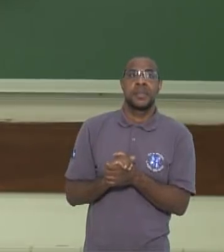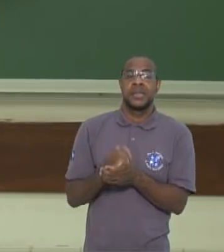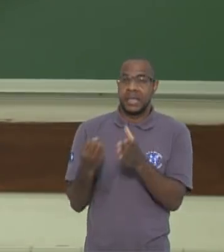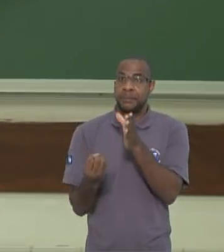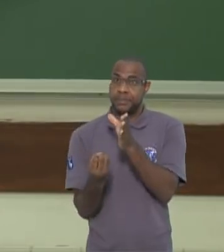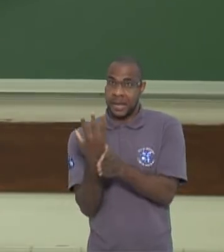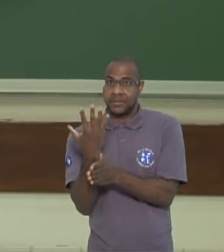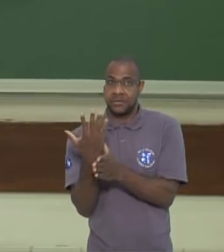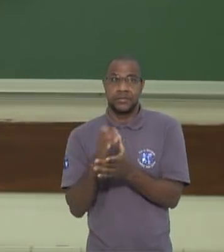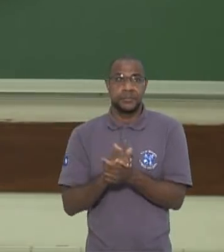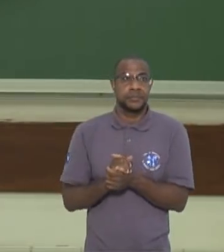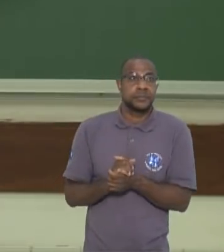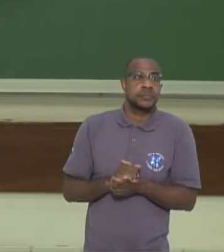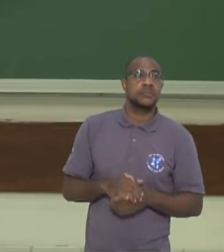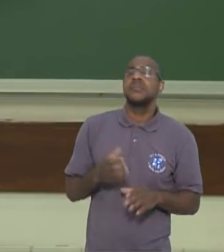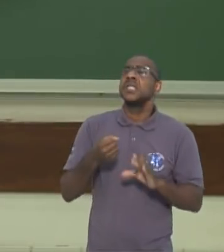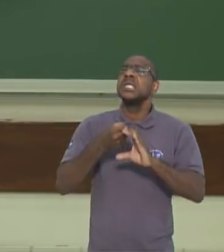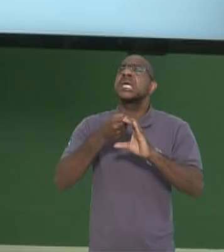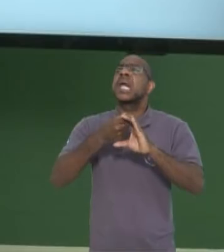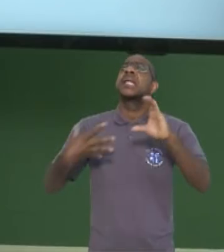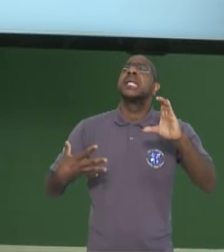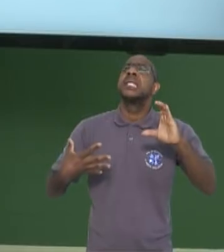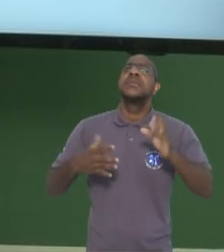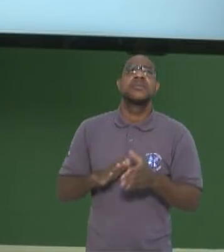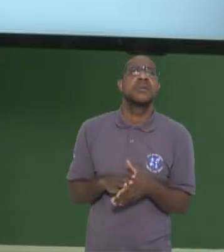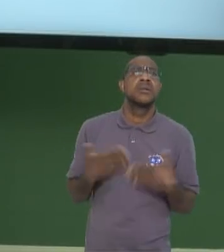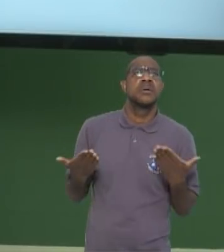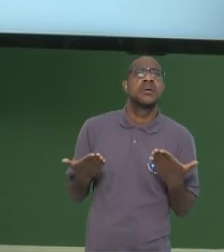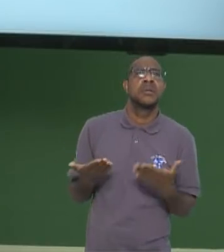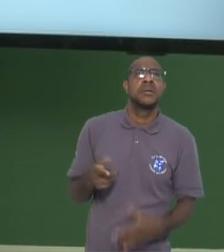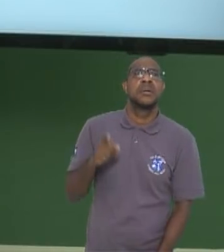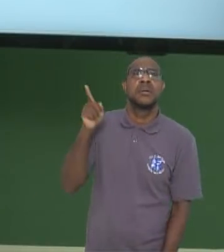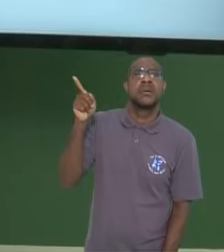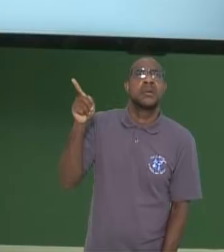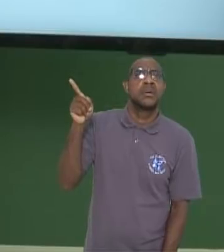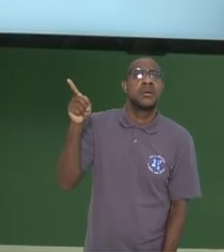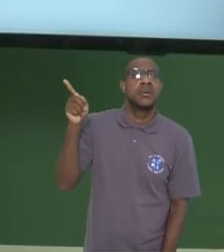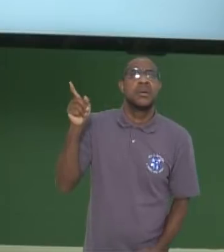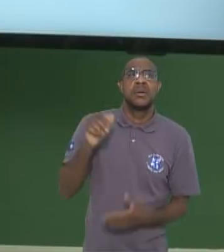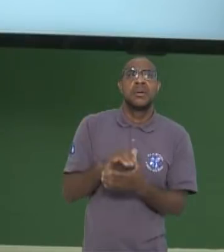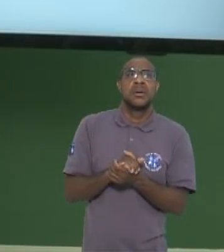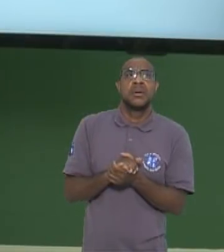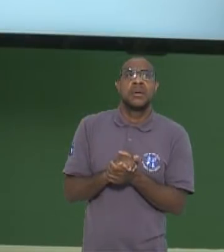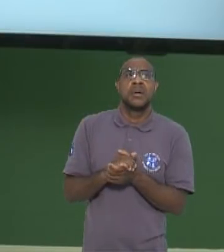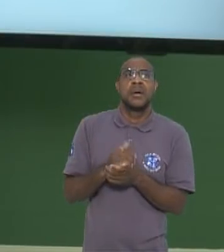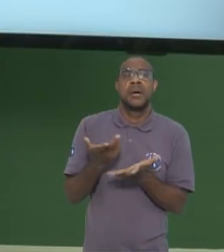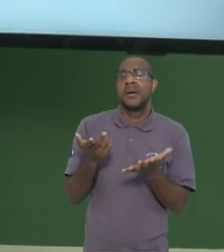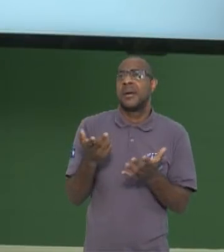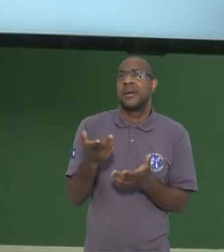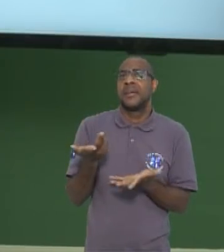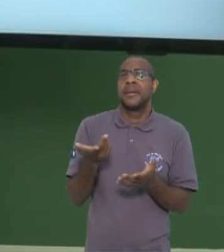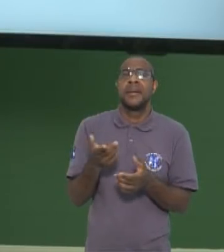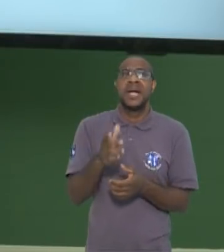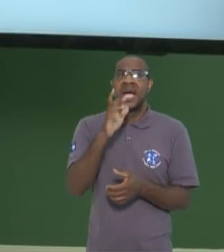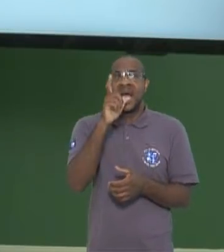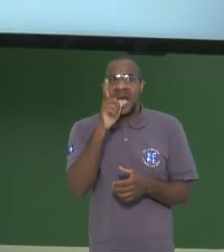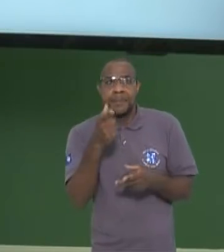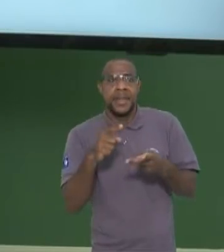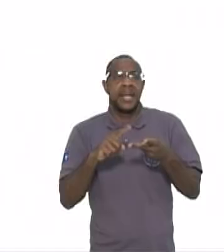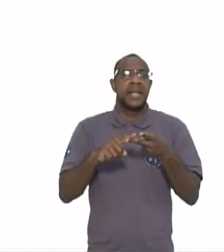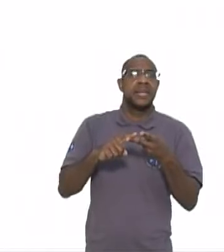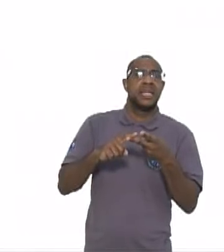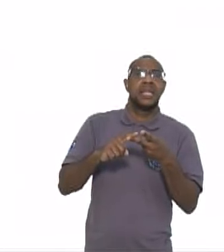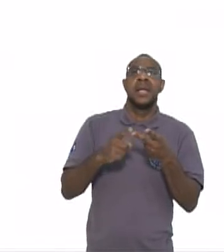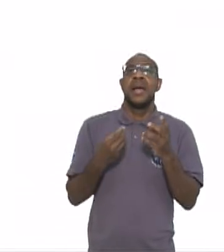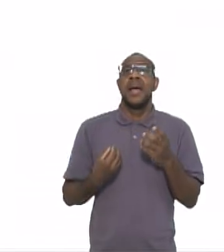Tá? Características. Magros e altos, pênis e testículos atrofiados, estéreis, presença de